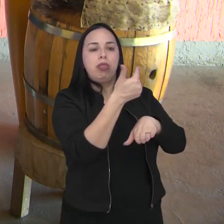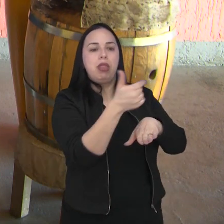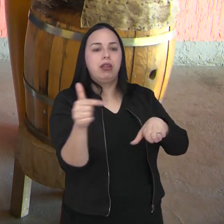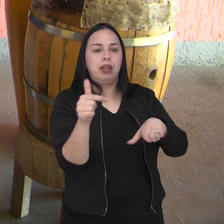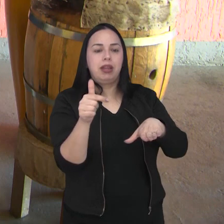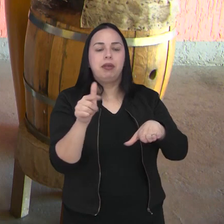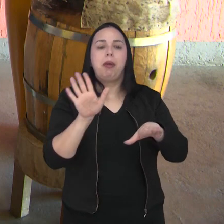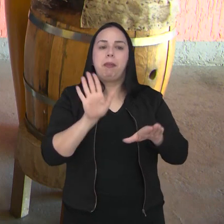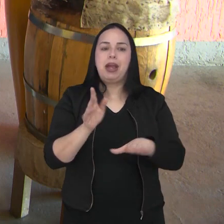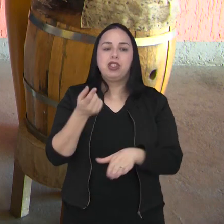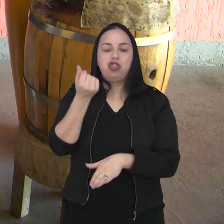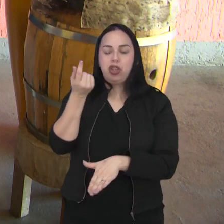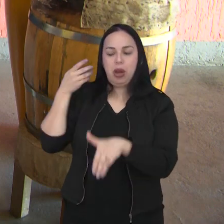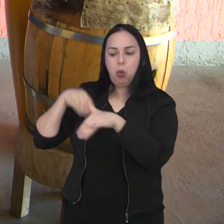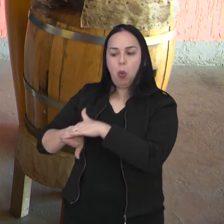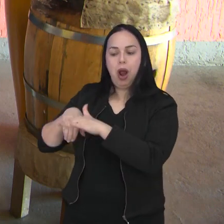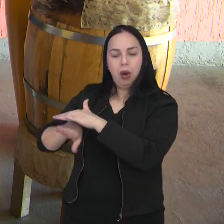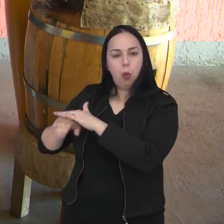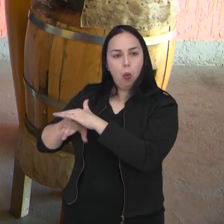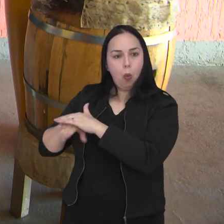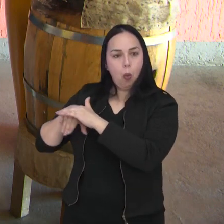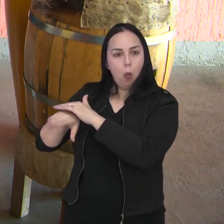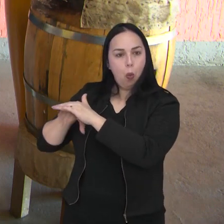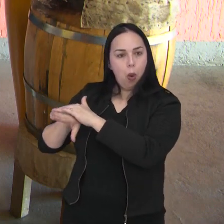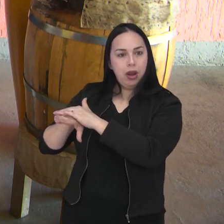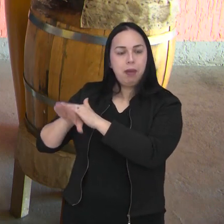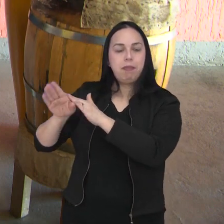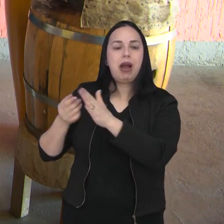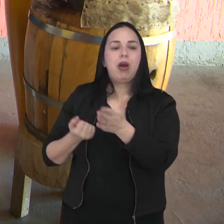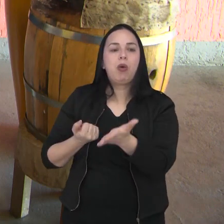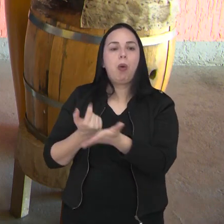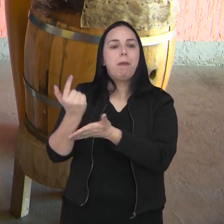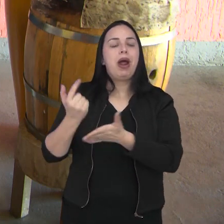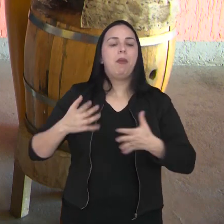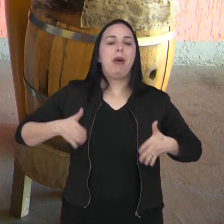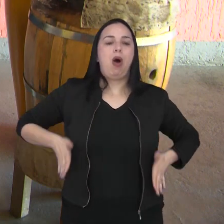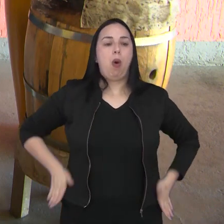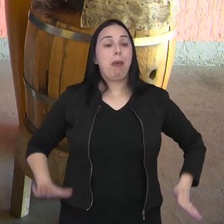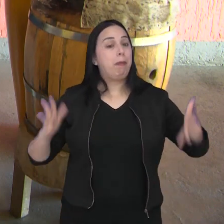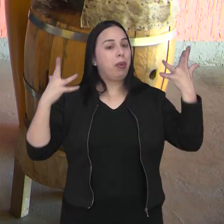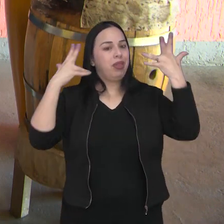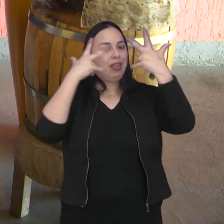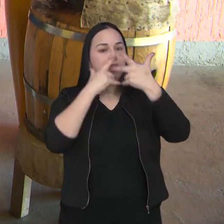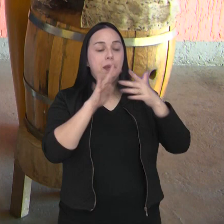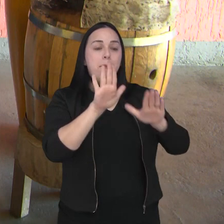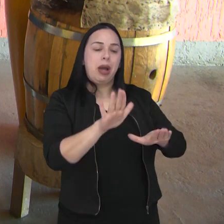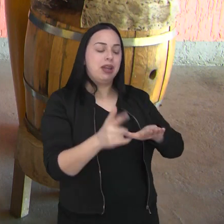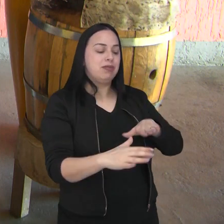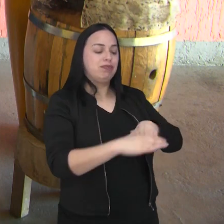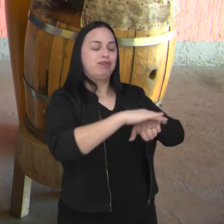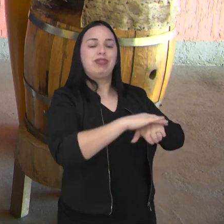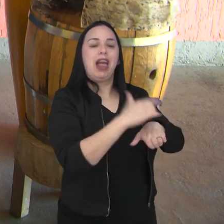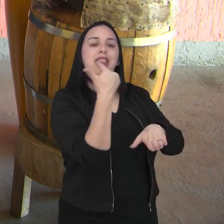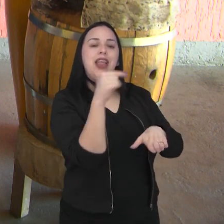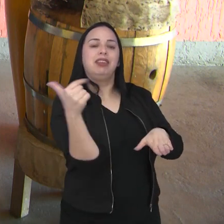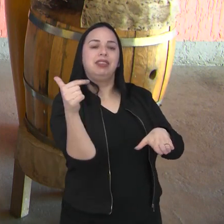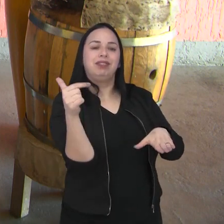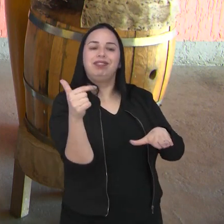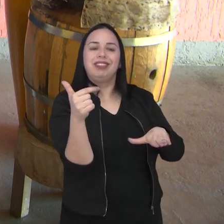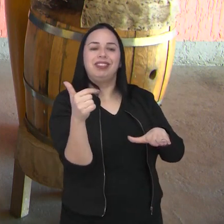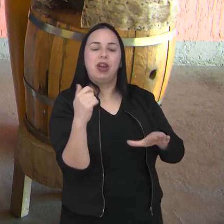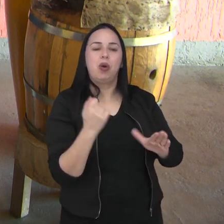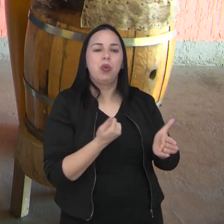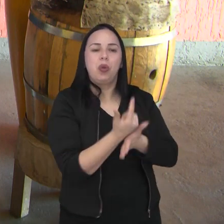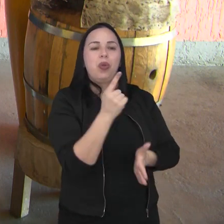para fazer um vestido bonito, uma roupa bonita, e acaba dançando descalço, porque não tem condições. E daí fala assim, nossa, andam descalço? Não